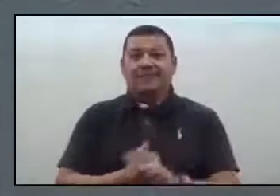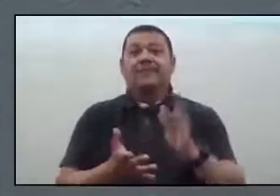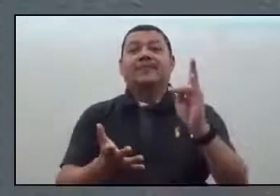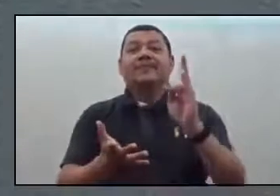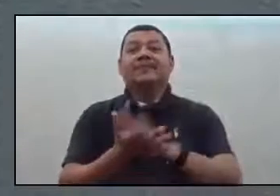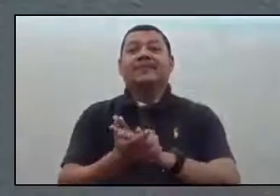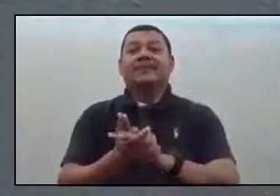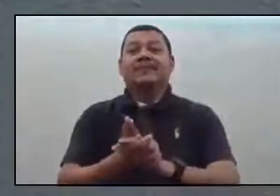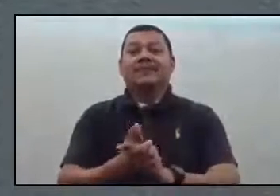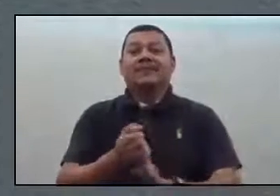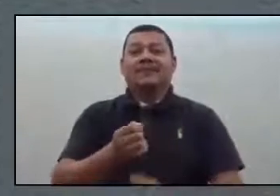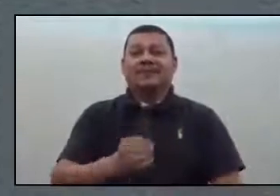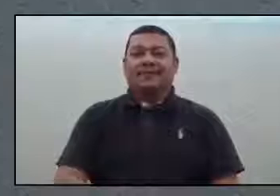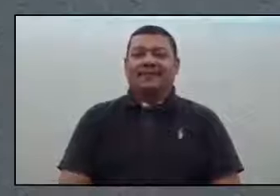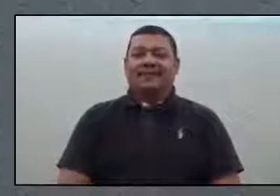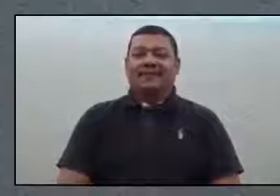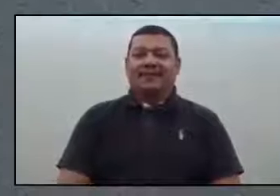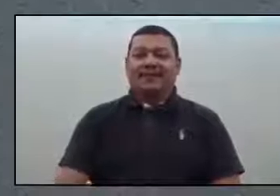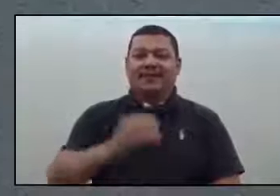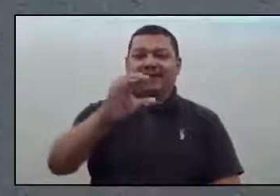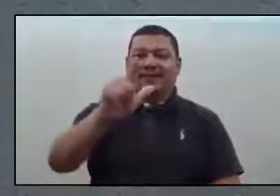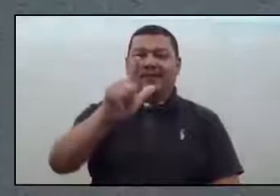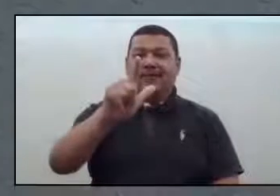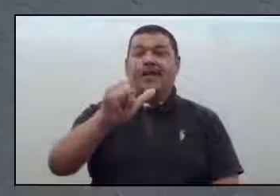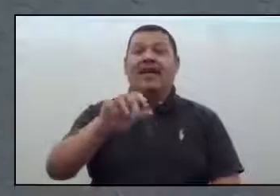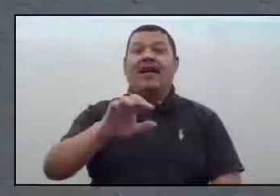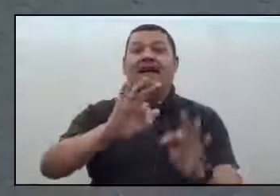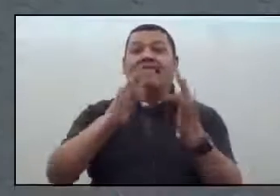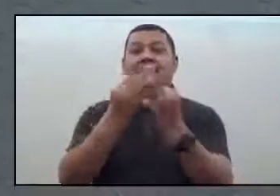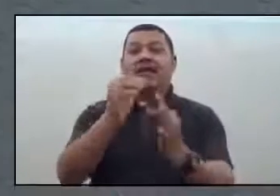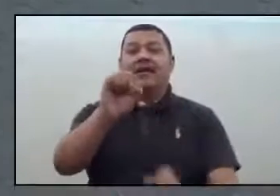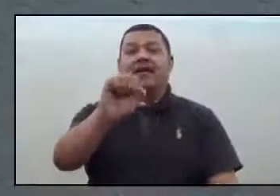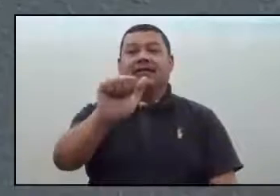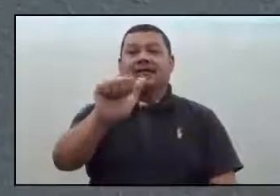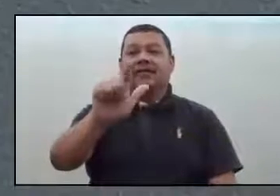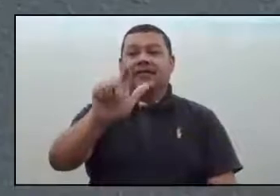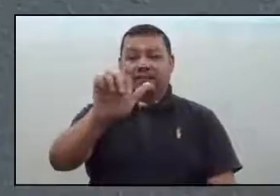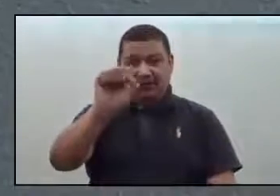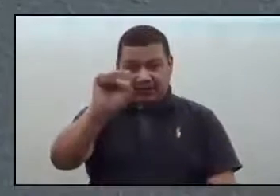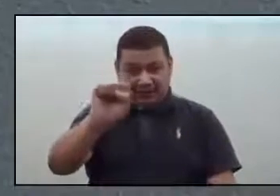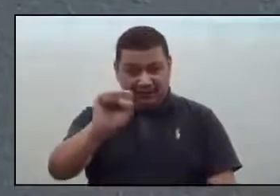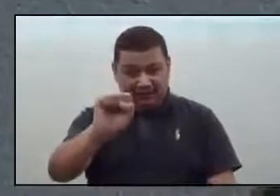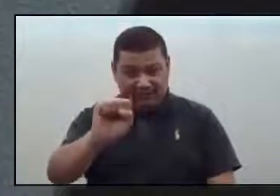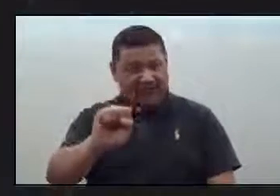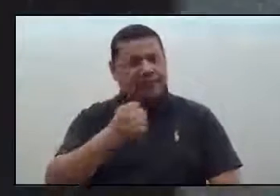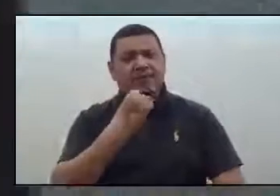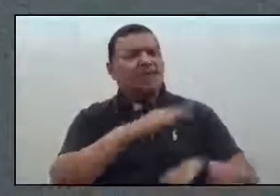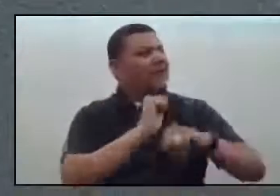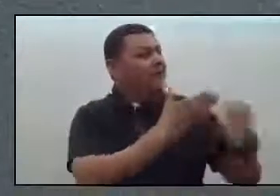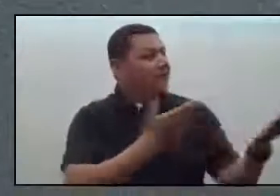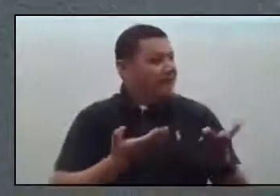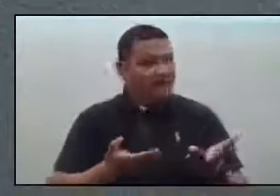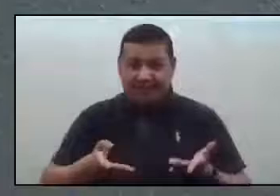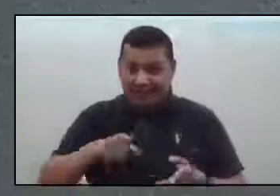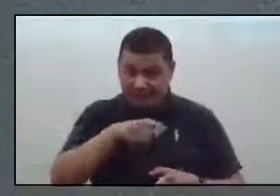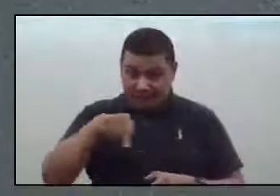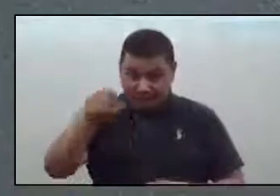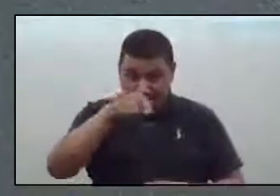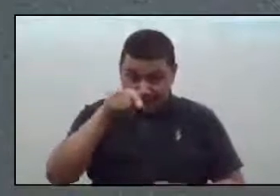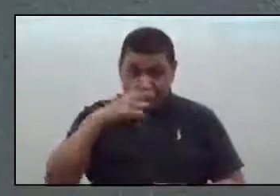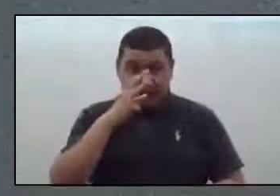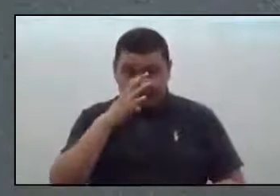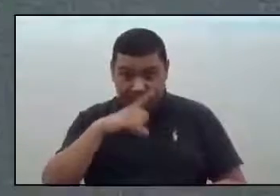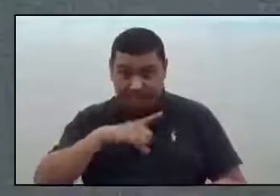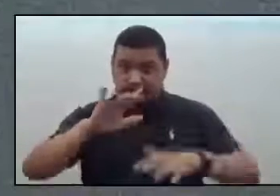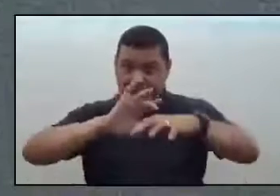Dorvino Salles, lá do Museu da Família Salles. Sejam todos bem-vindos. Cumprimentar a todos que nos acompanham nas redes